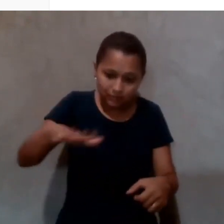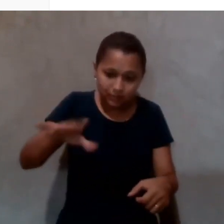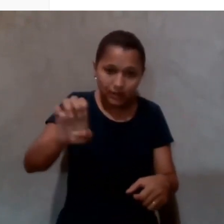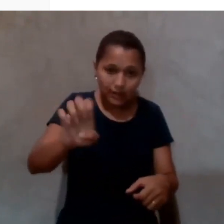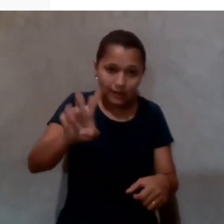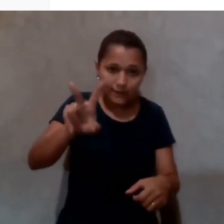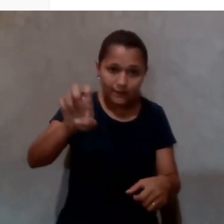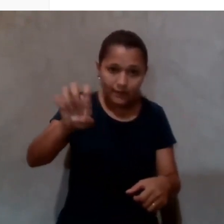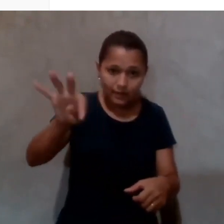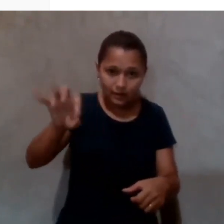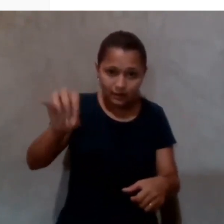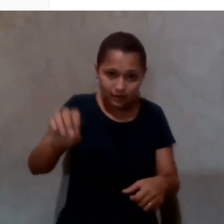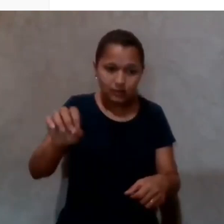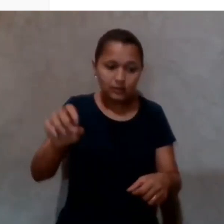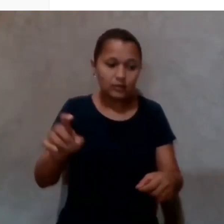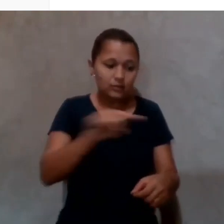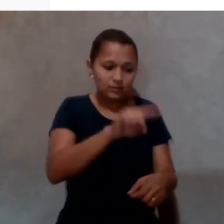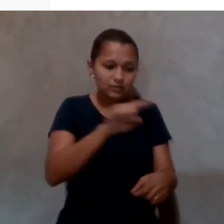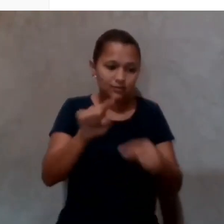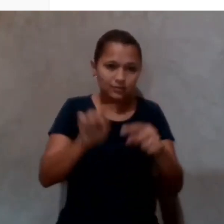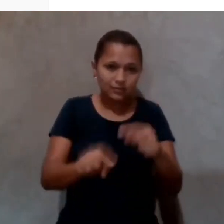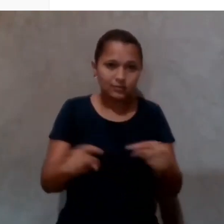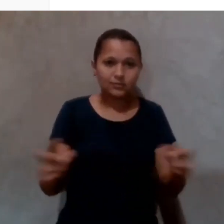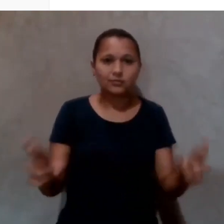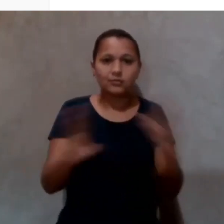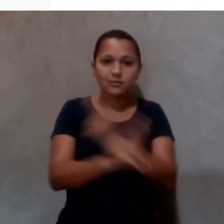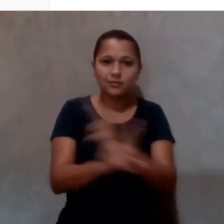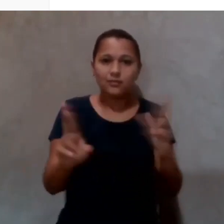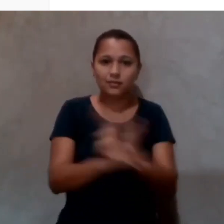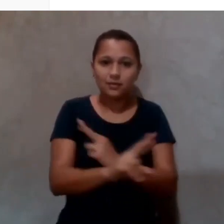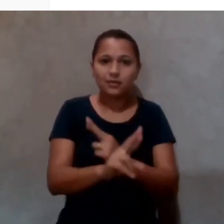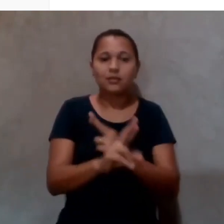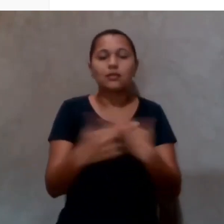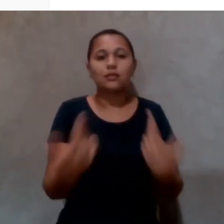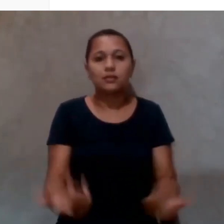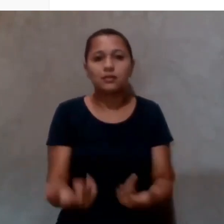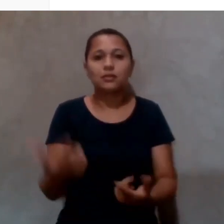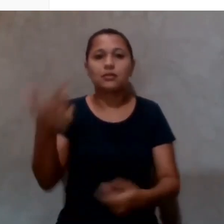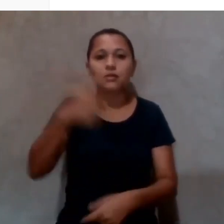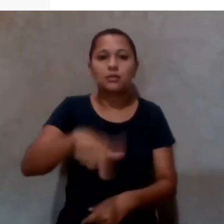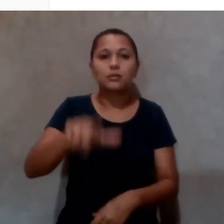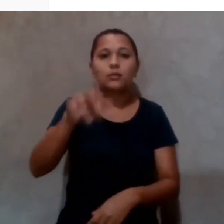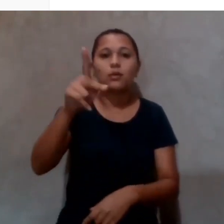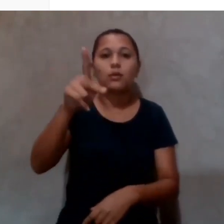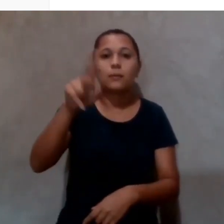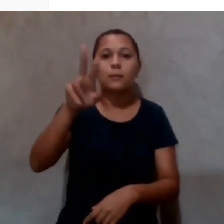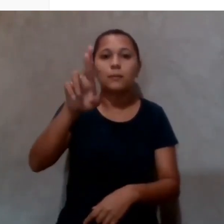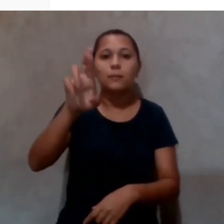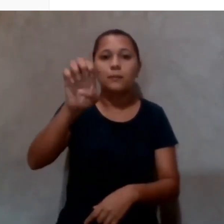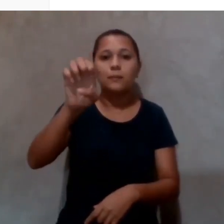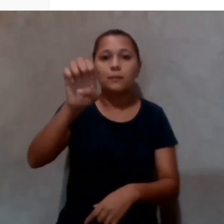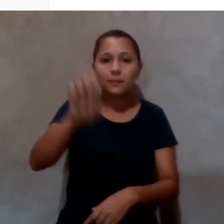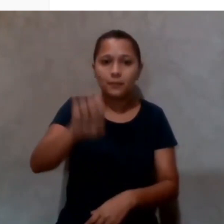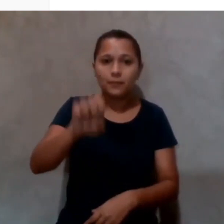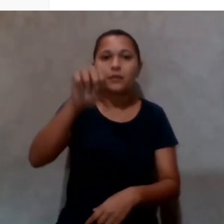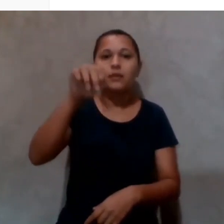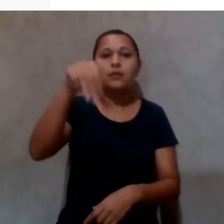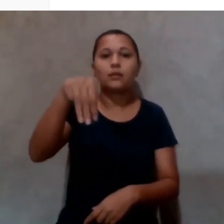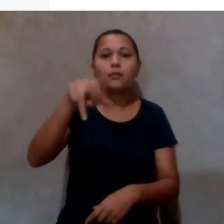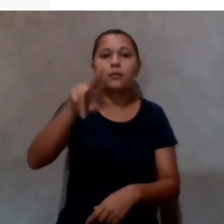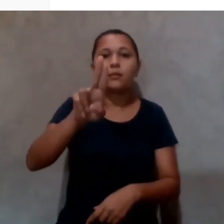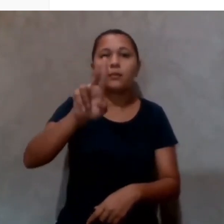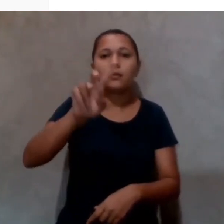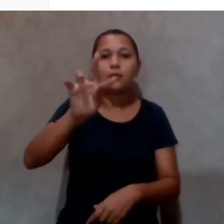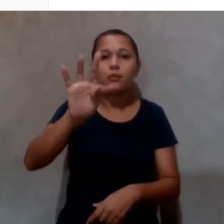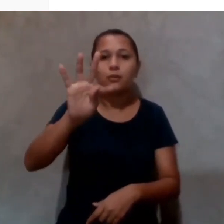um deles 4 vezes e do outro 2 vezes. Utilizando a relaçãozinha que nós conhecemos e substituindo os valores,